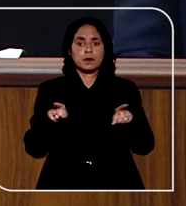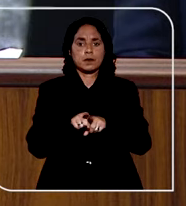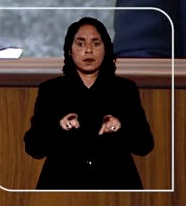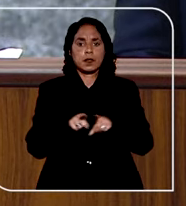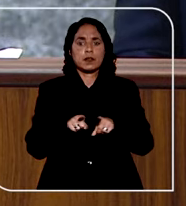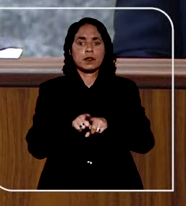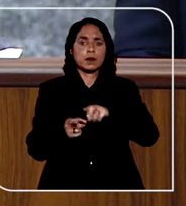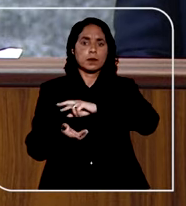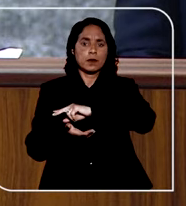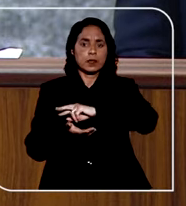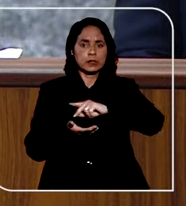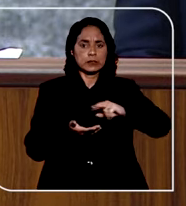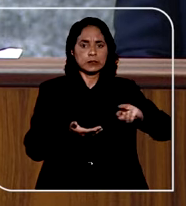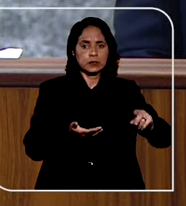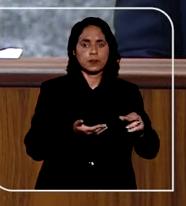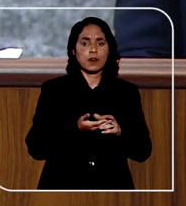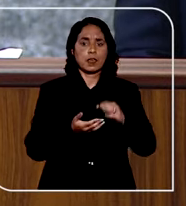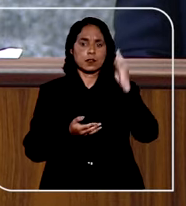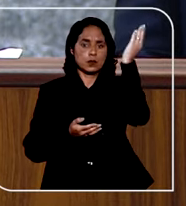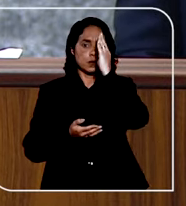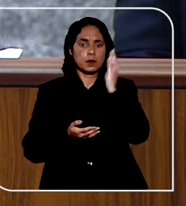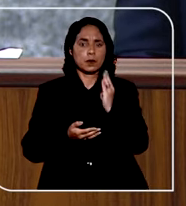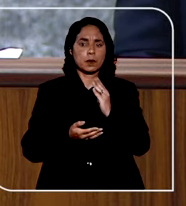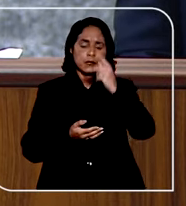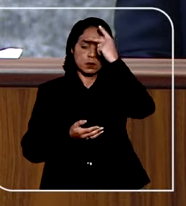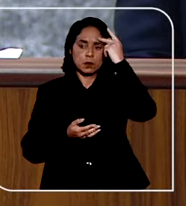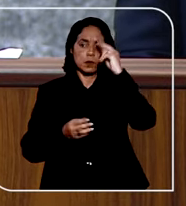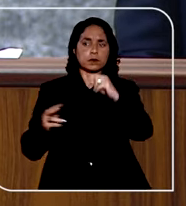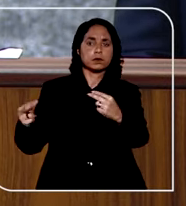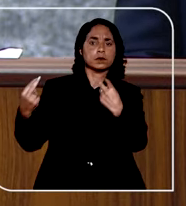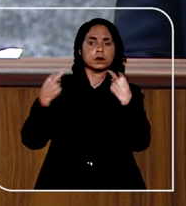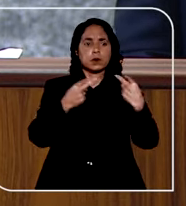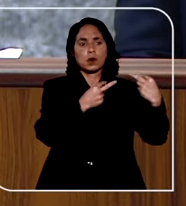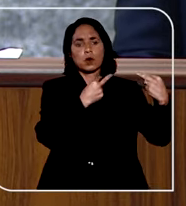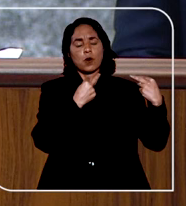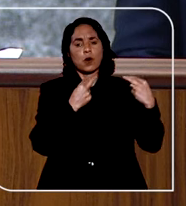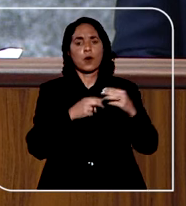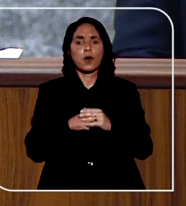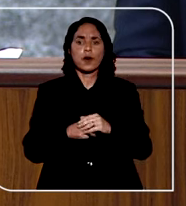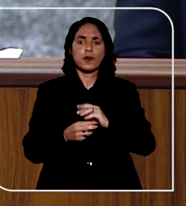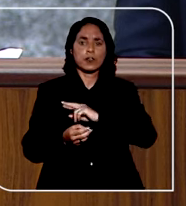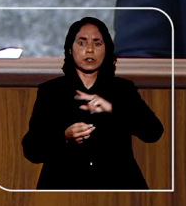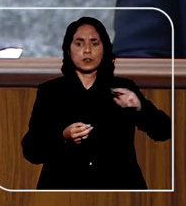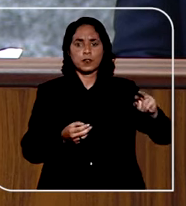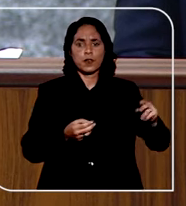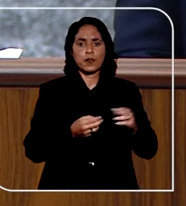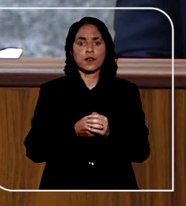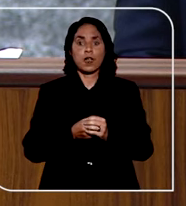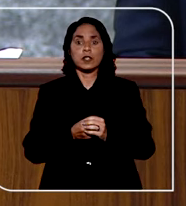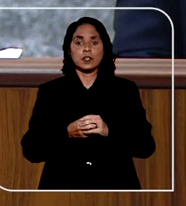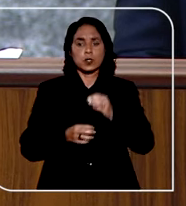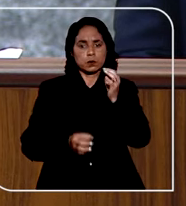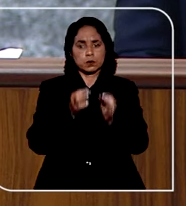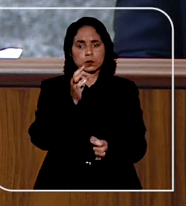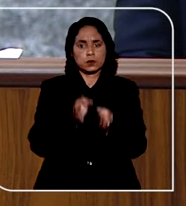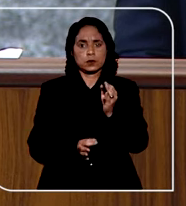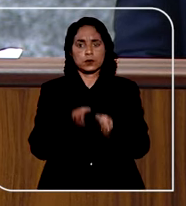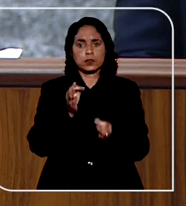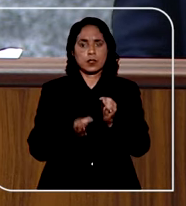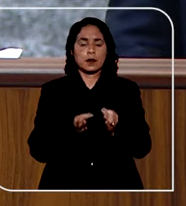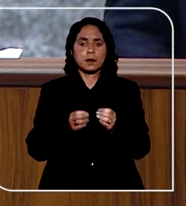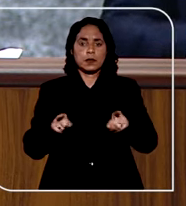arrebatar nacionalmente o reconhecimento pelos cidadãos da força moral dos seus julgados